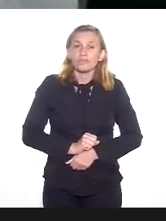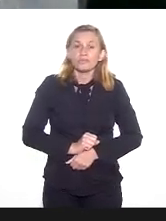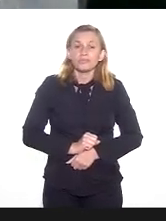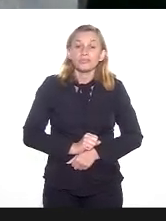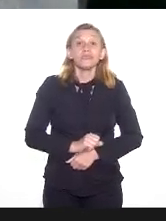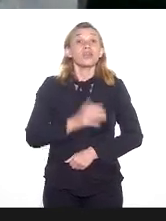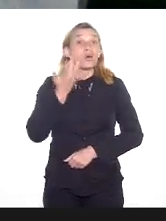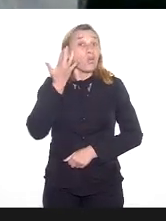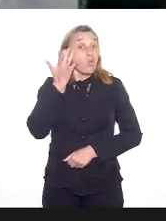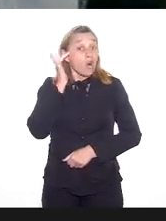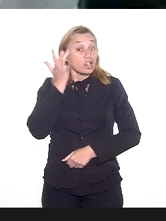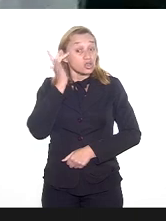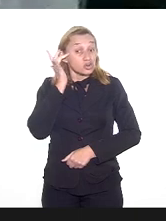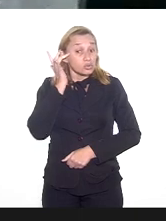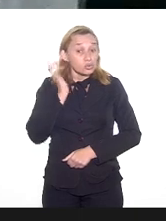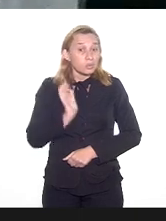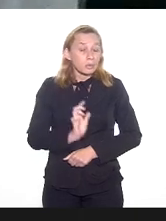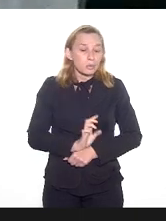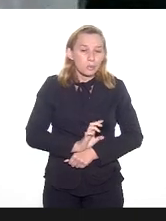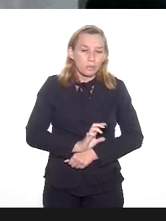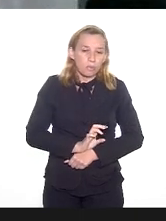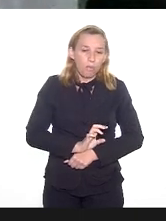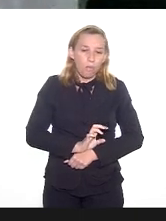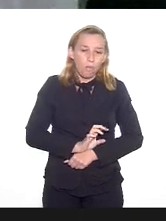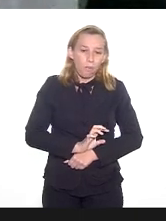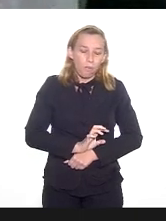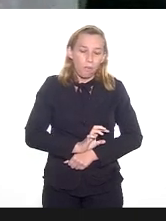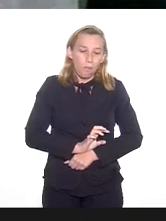eu acho que